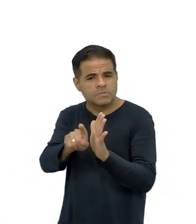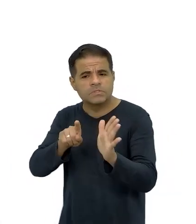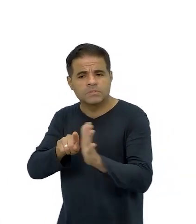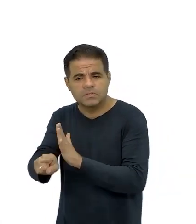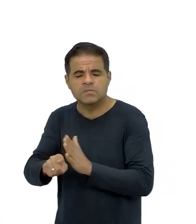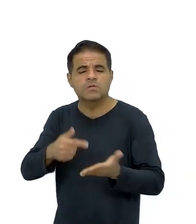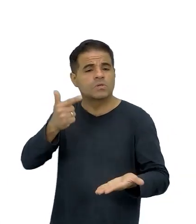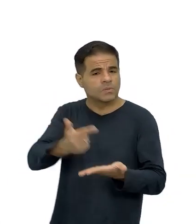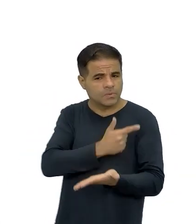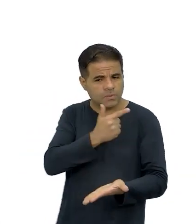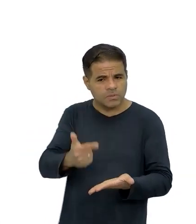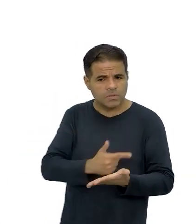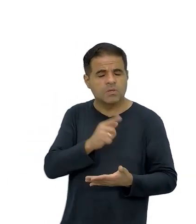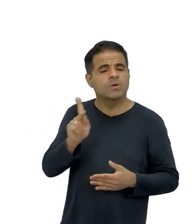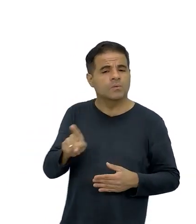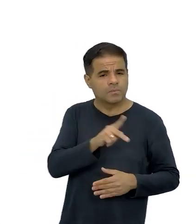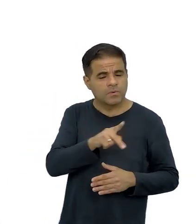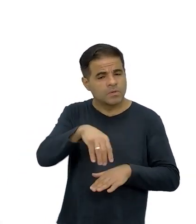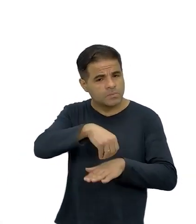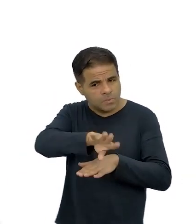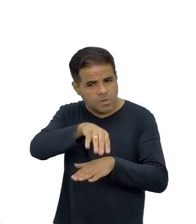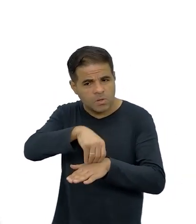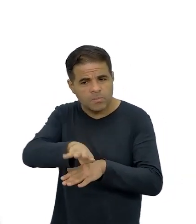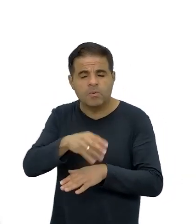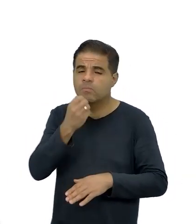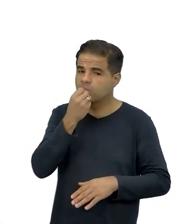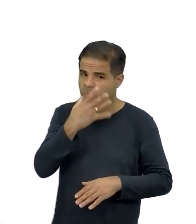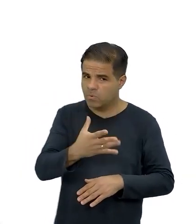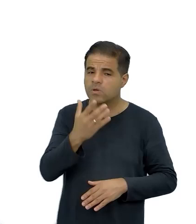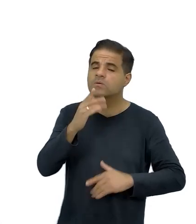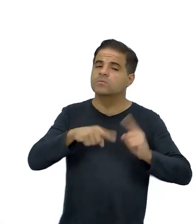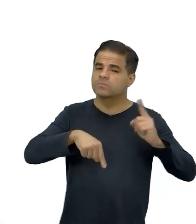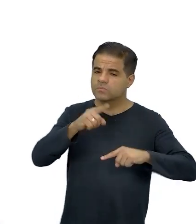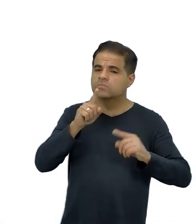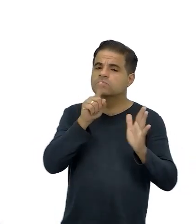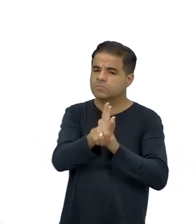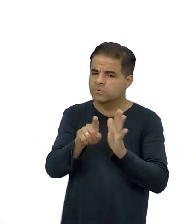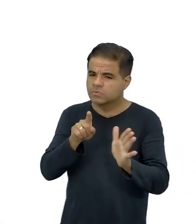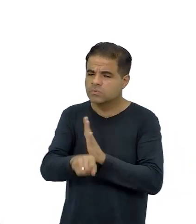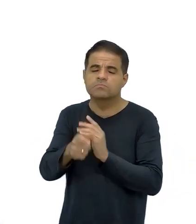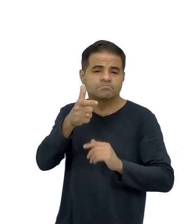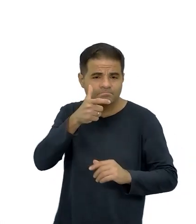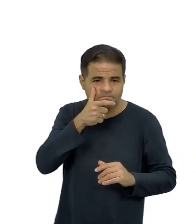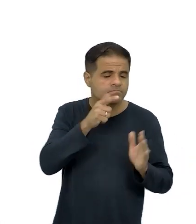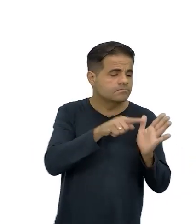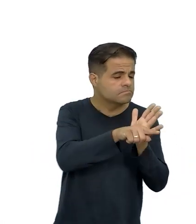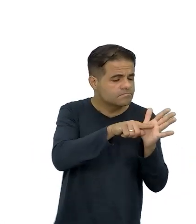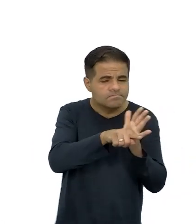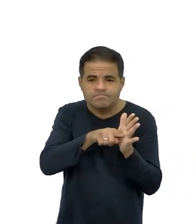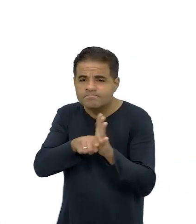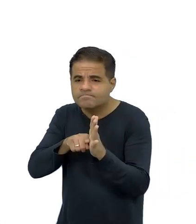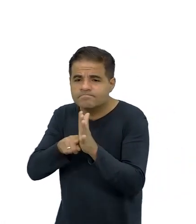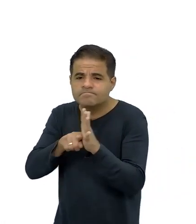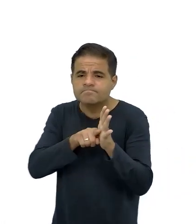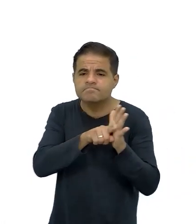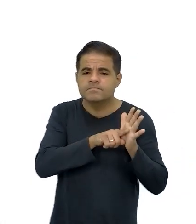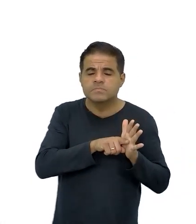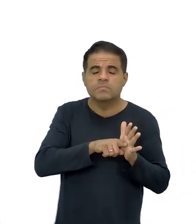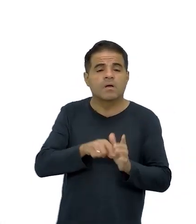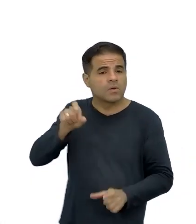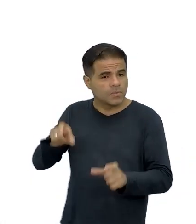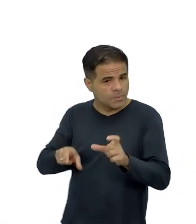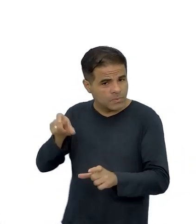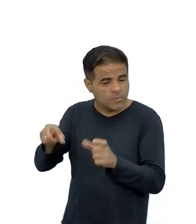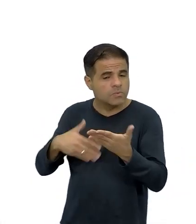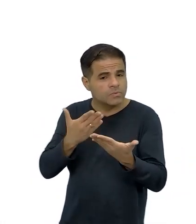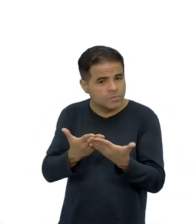O caderno do professor traz sugestões de boas perguntas para que possamos consultá-las, a fim de que os